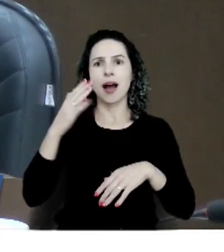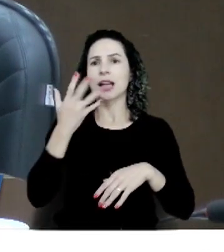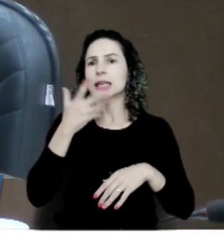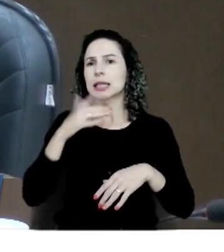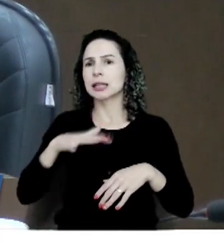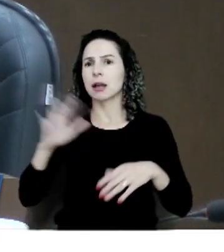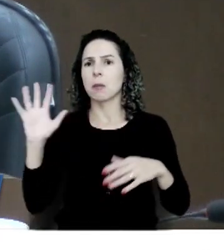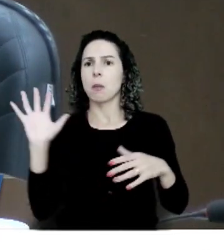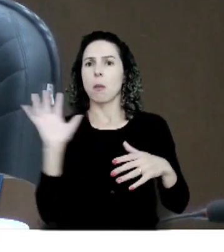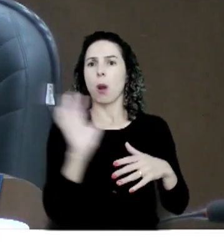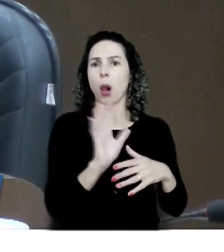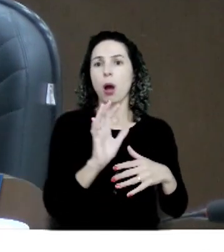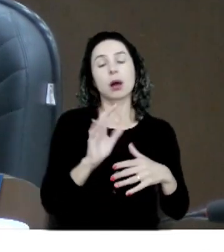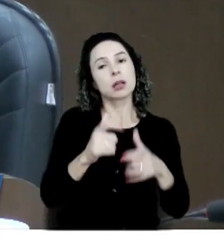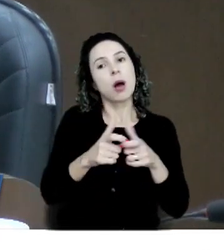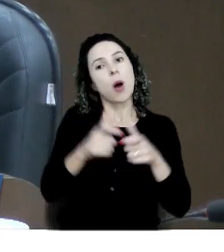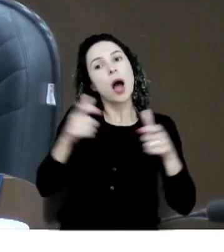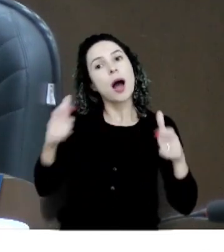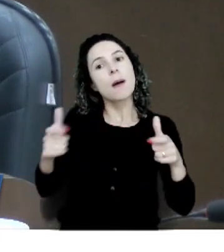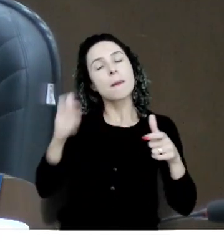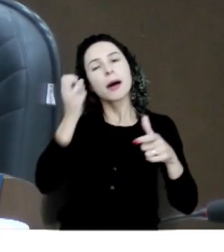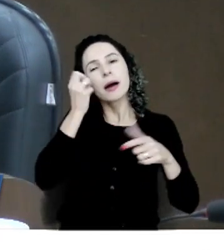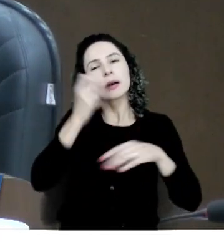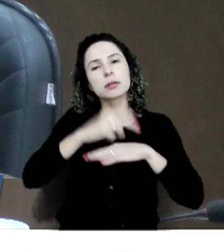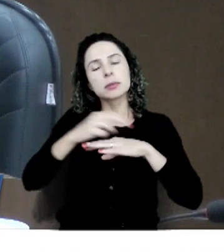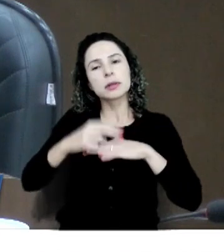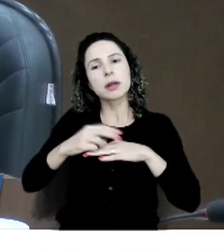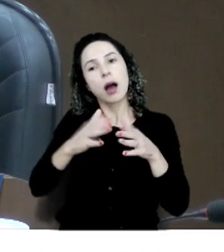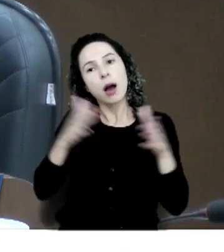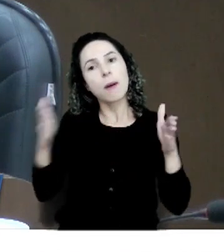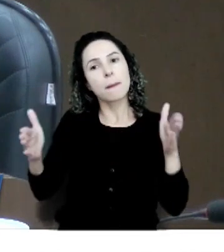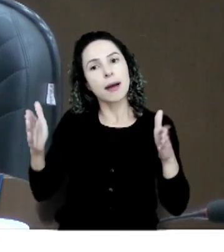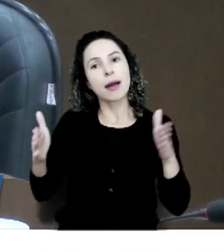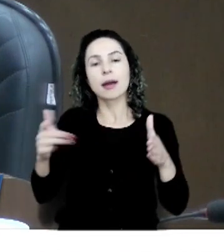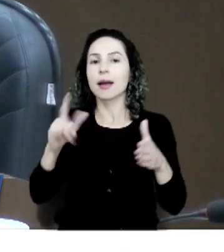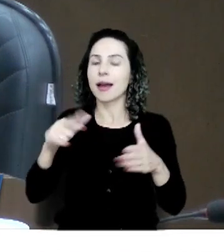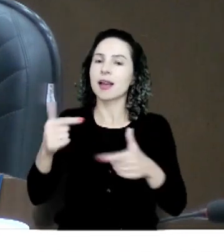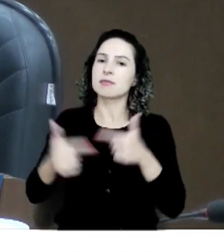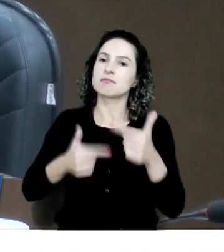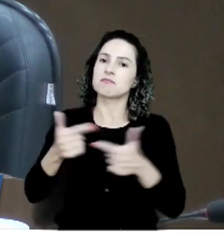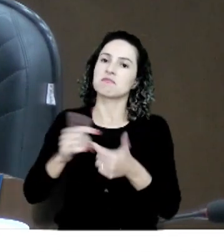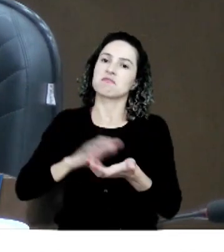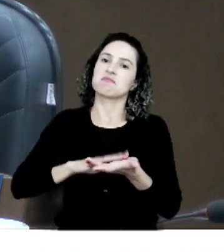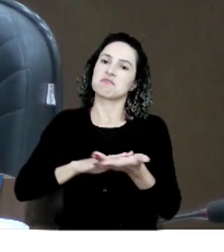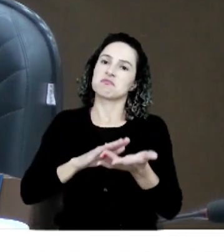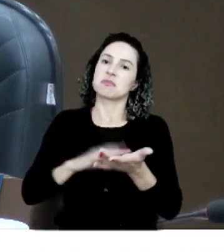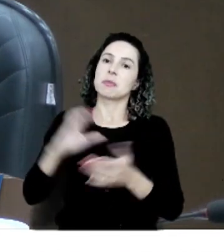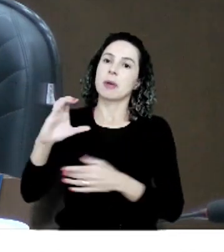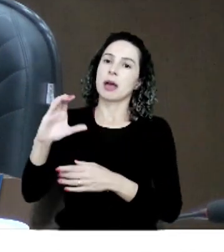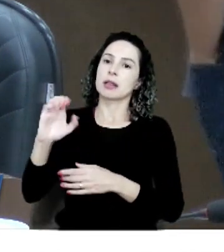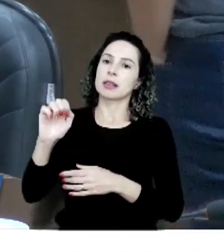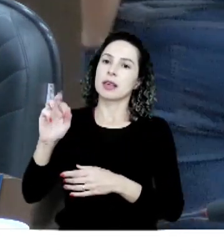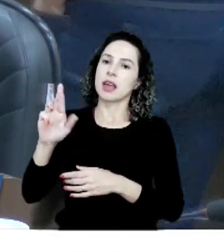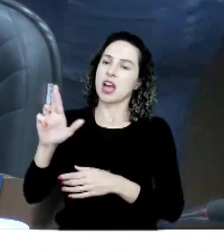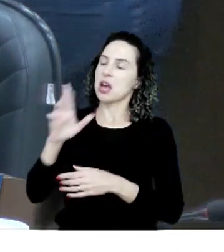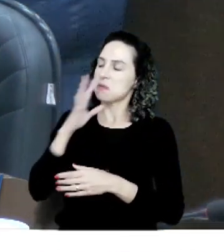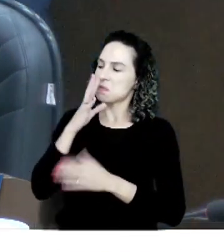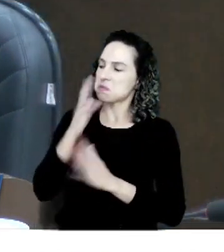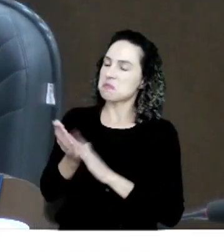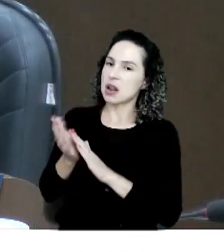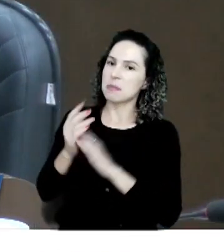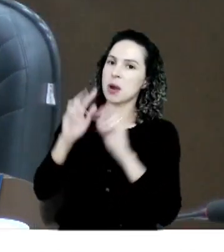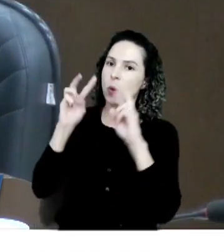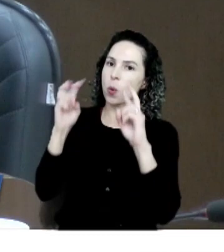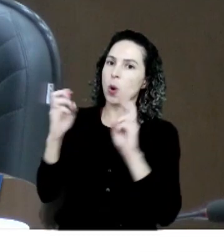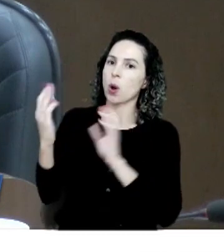aumentar, aumenta-se o leito, a oferta de leito lá para a criança. Isso é um trabalho que a SEAR tem feito, parabéns por ter levado o assunto lá para